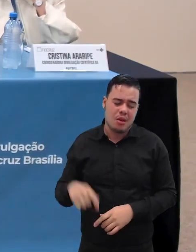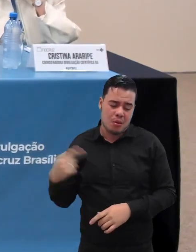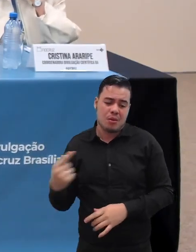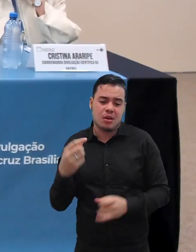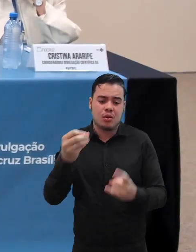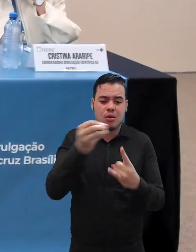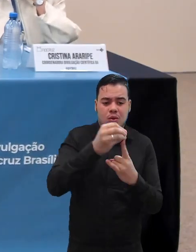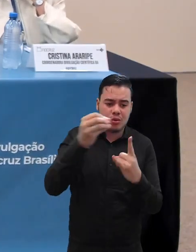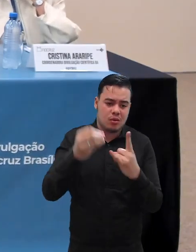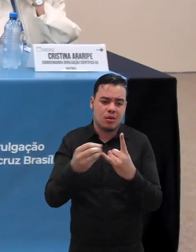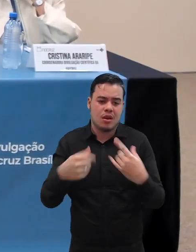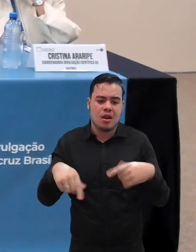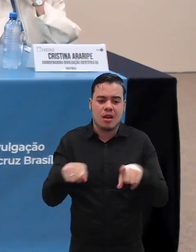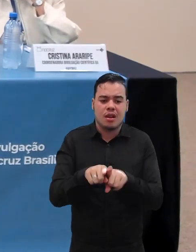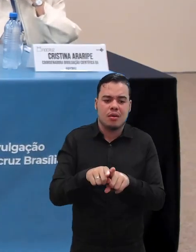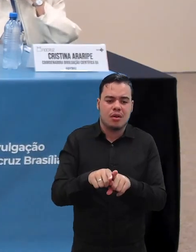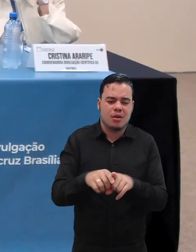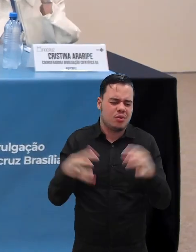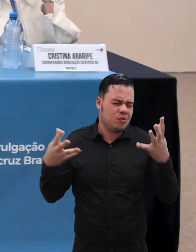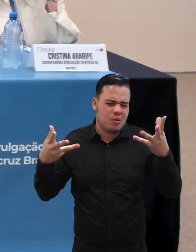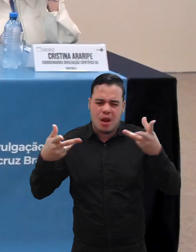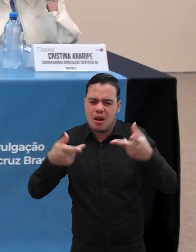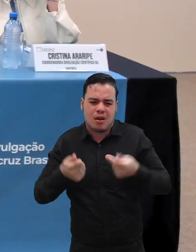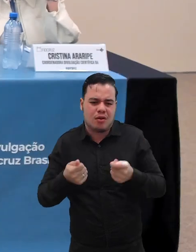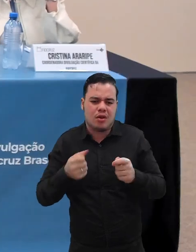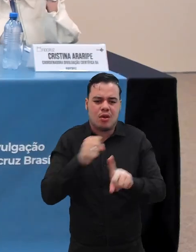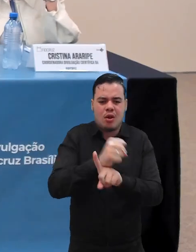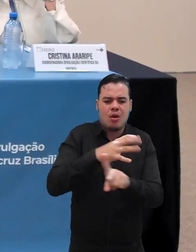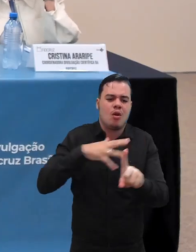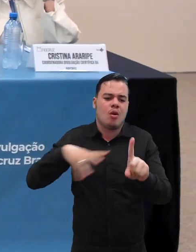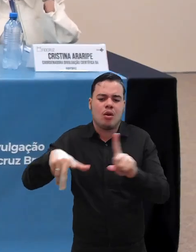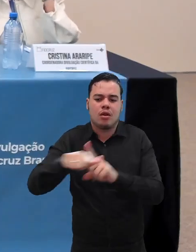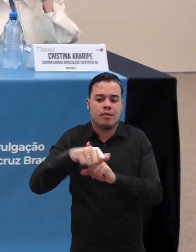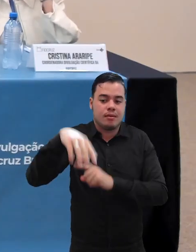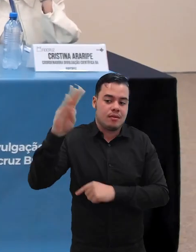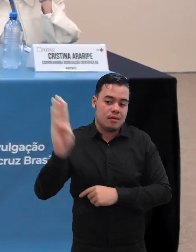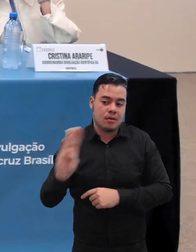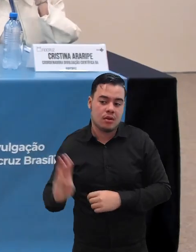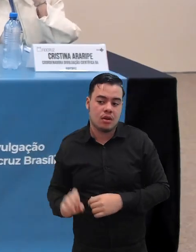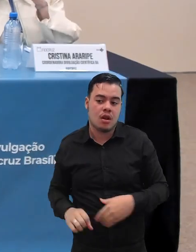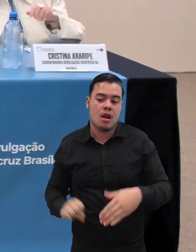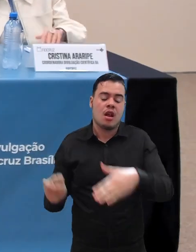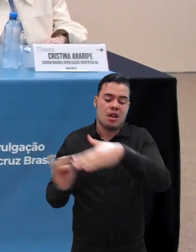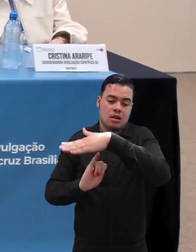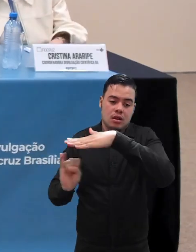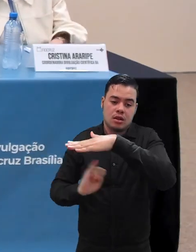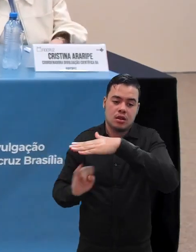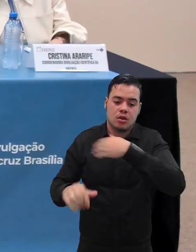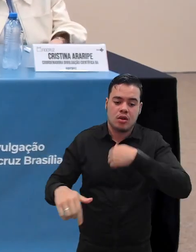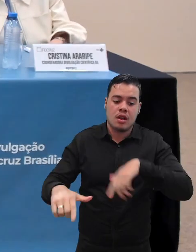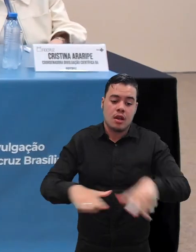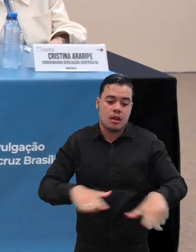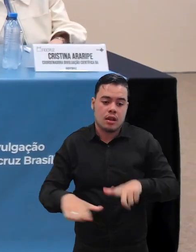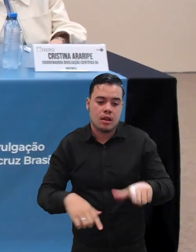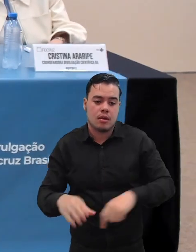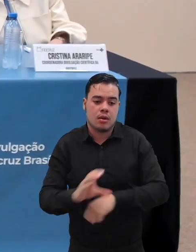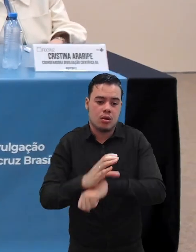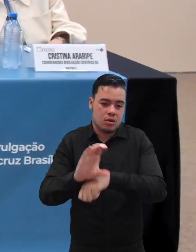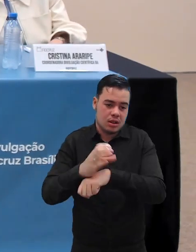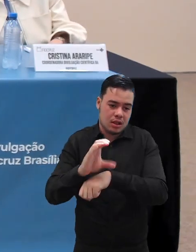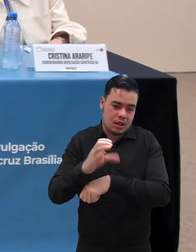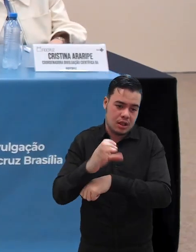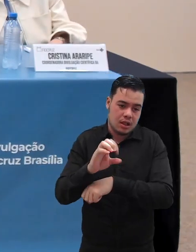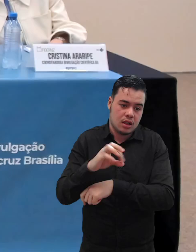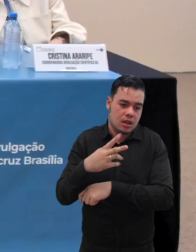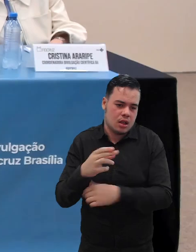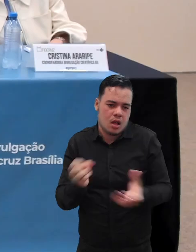instituição tão querida do povo brasileiro, talvez uma das instituições que trabalha com ciência, tecnologia,